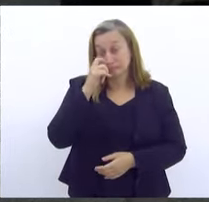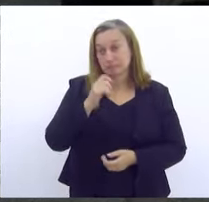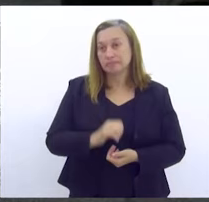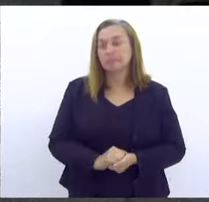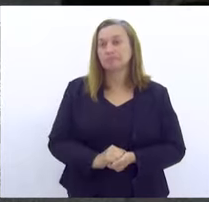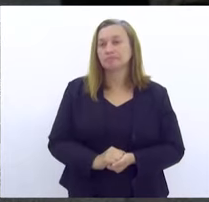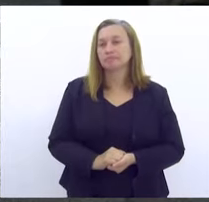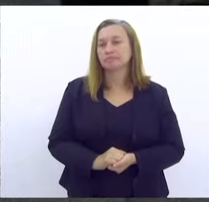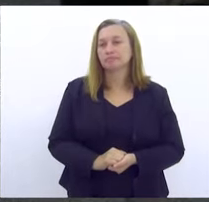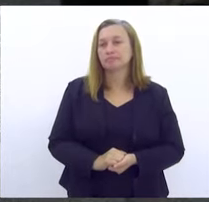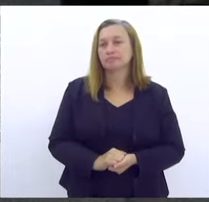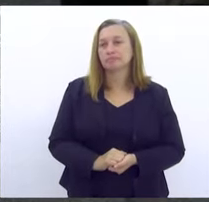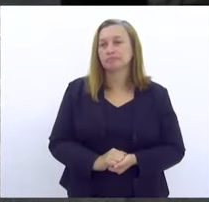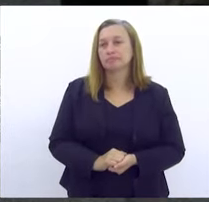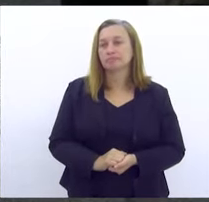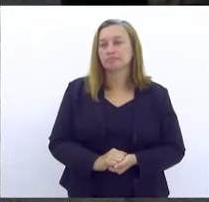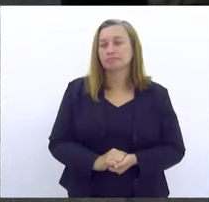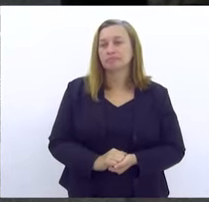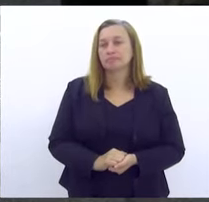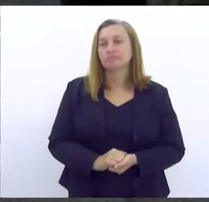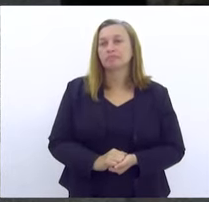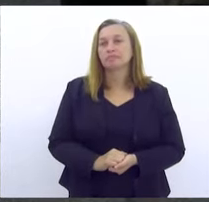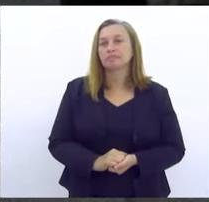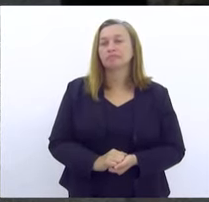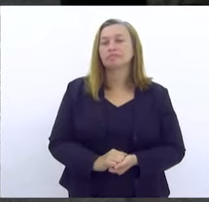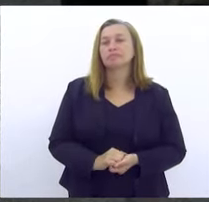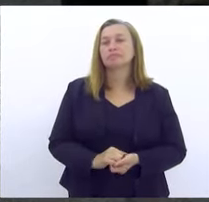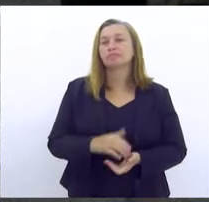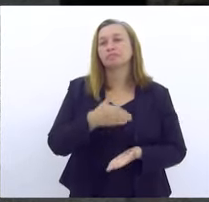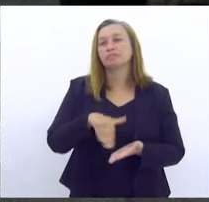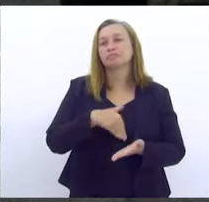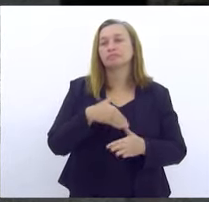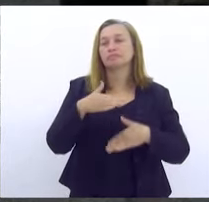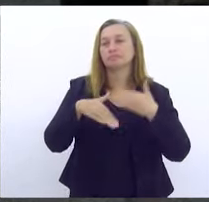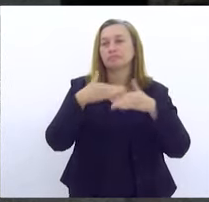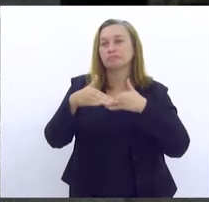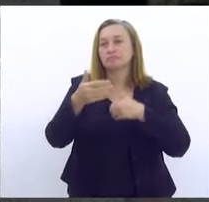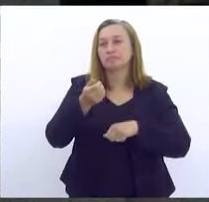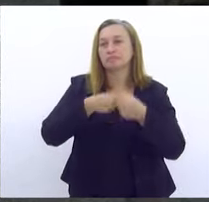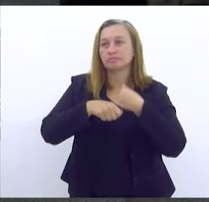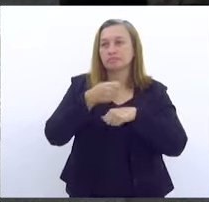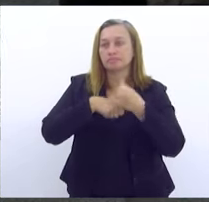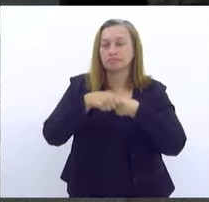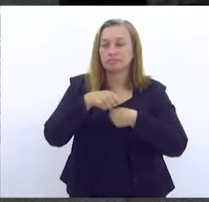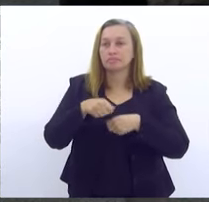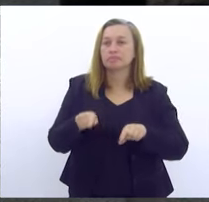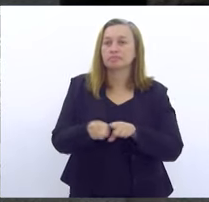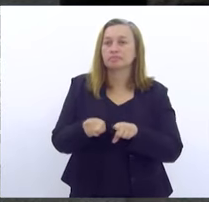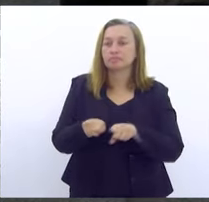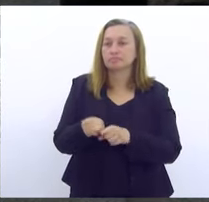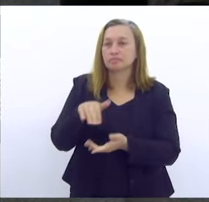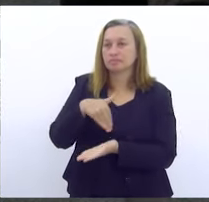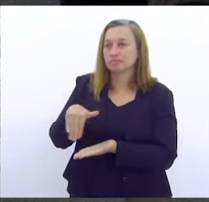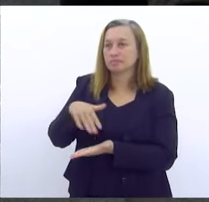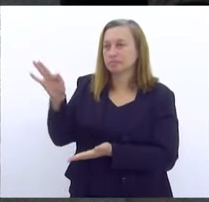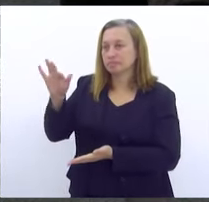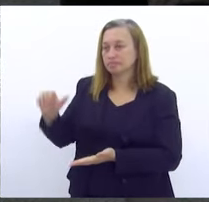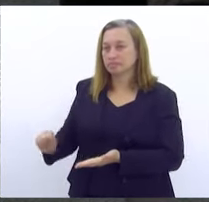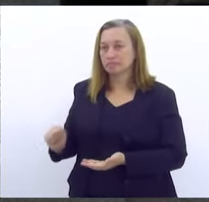que houve entre a Secretaria de Desenvolvimento Econômico e a Secretaria de